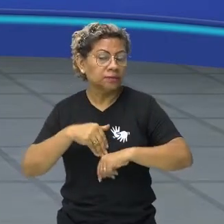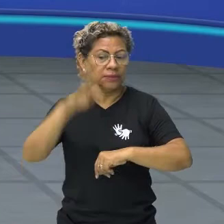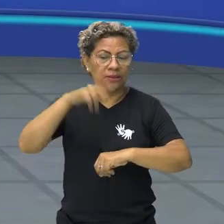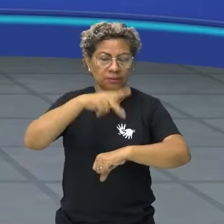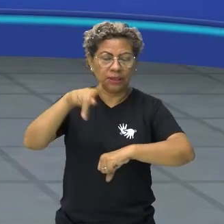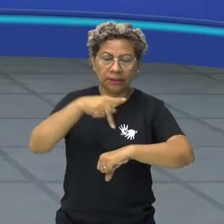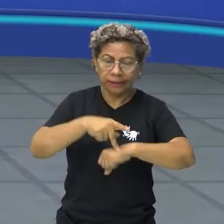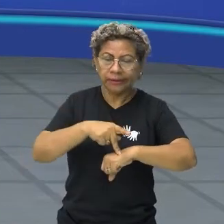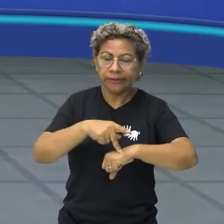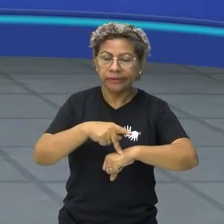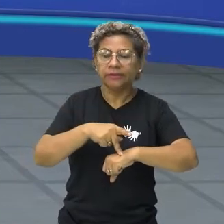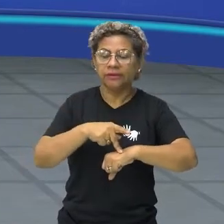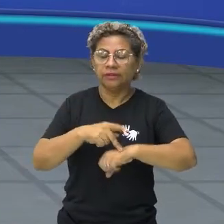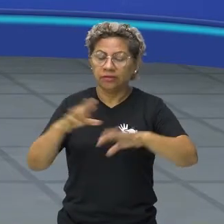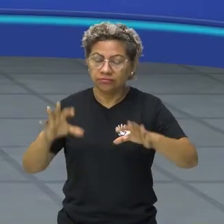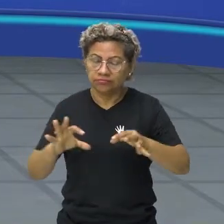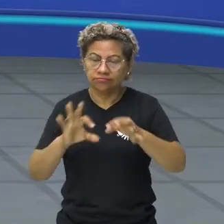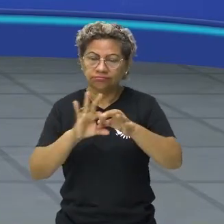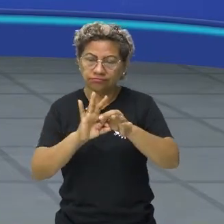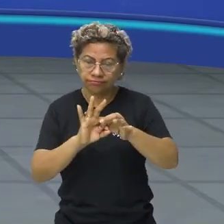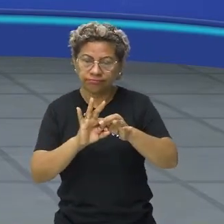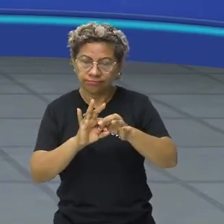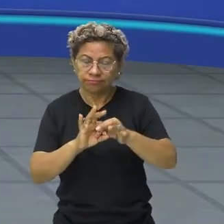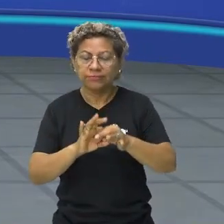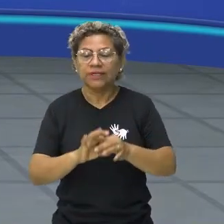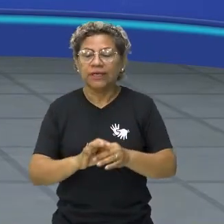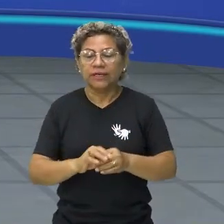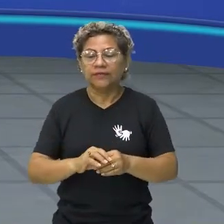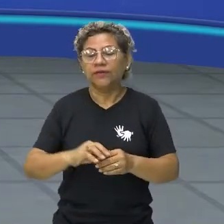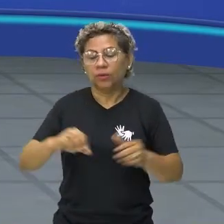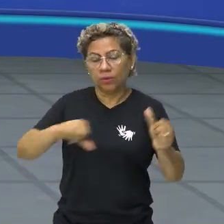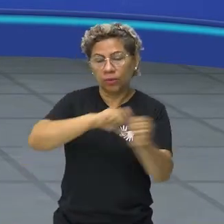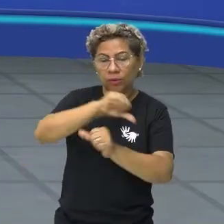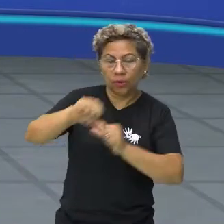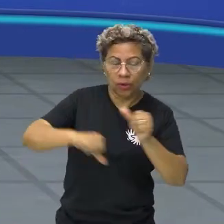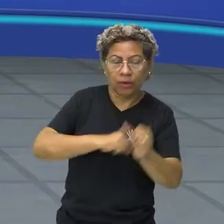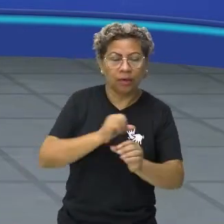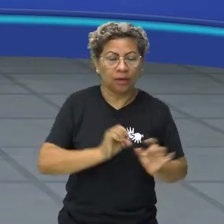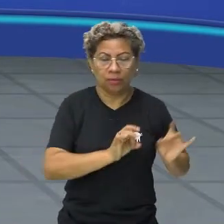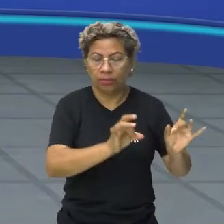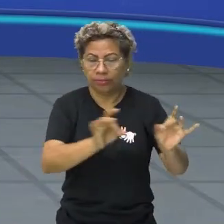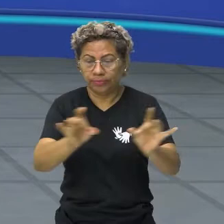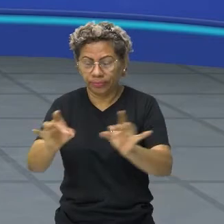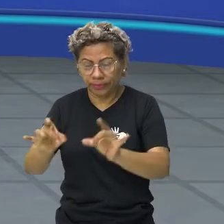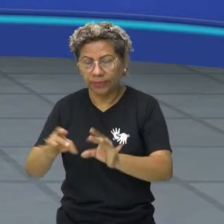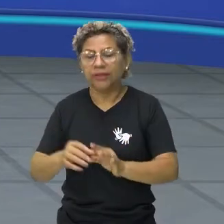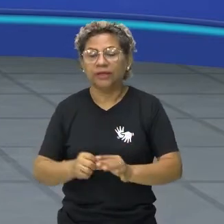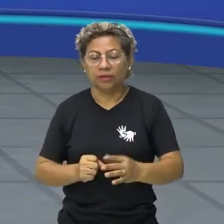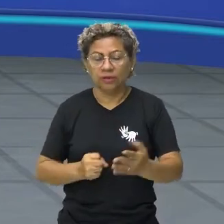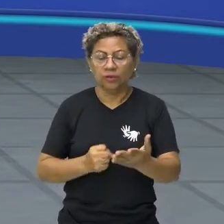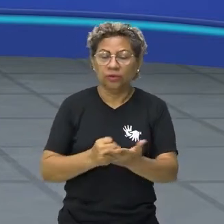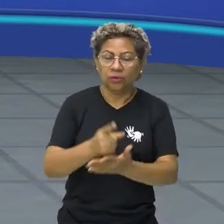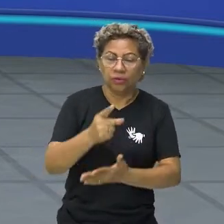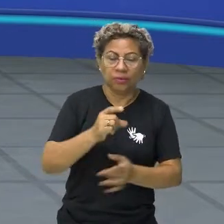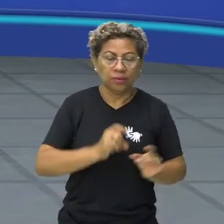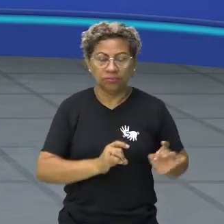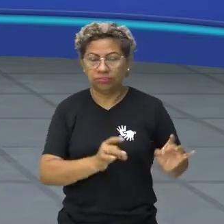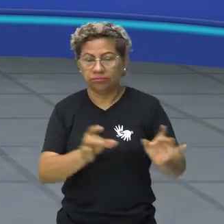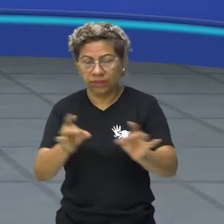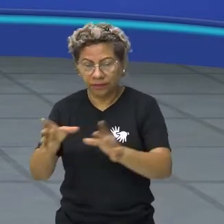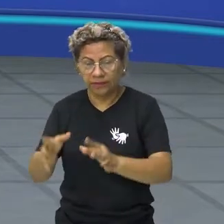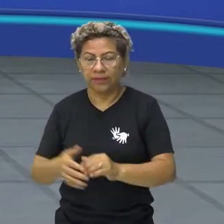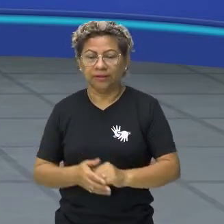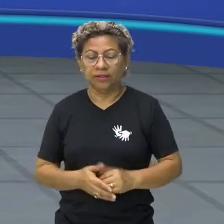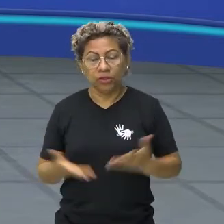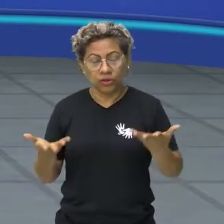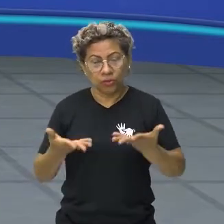querem interagir economicamente, comprar mercadorias, vender mercadorias, e tudo isso vai estar inserido nesses nossos